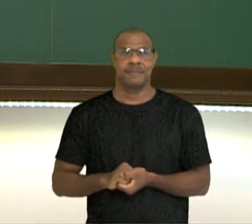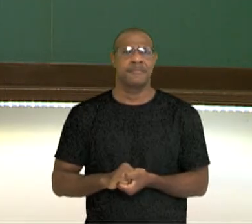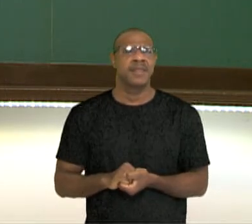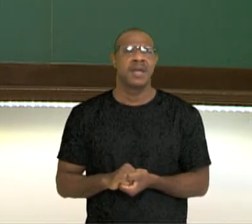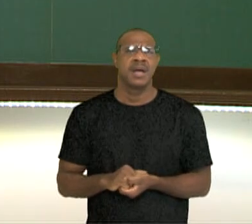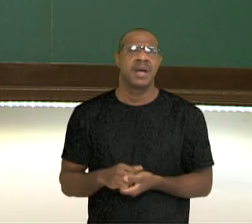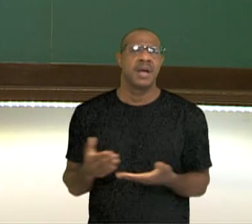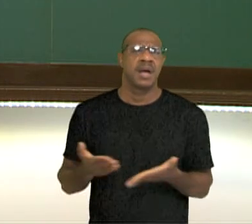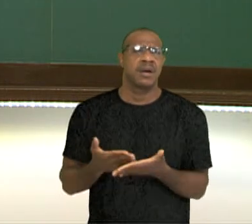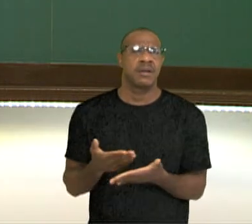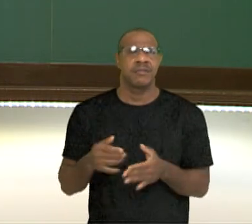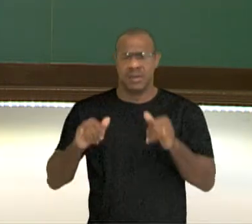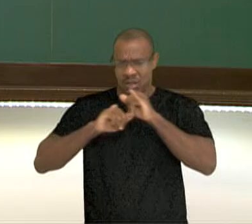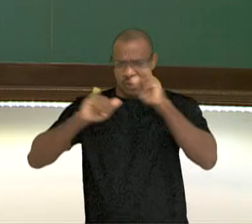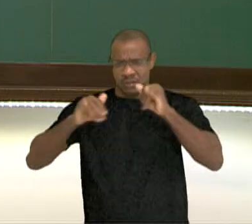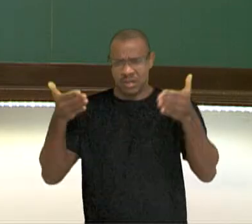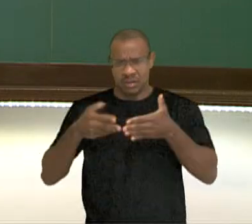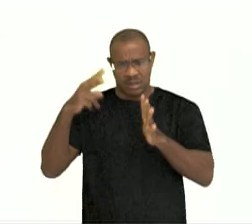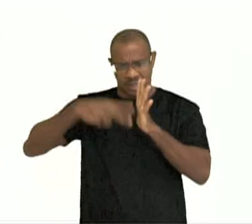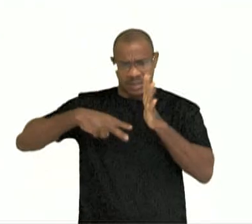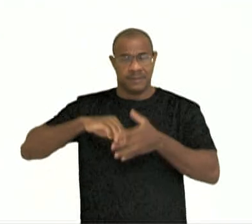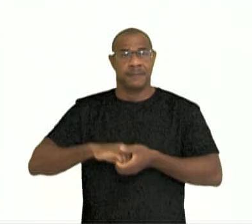Vamos ler outra notícia?